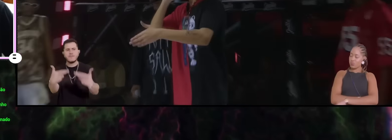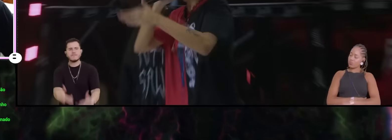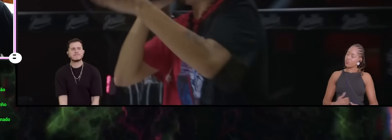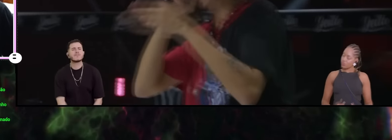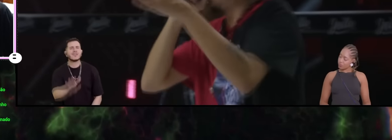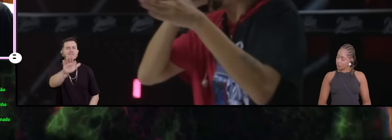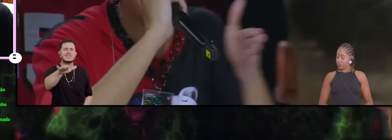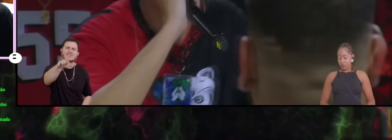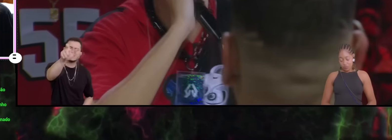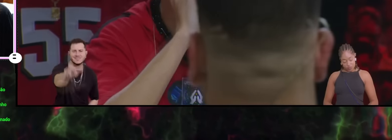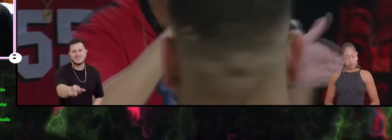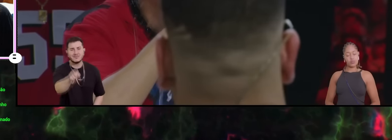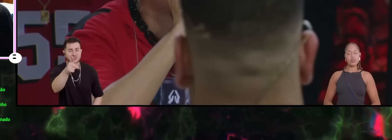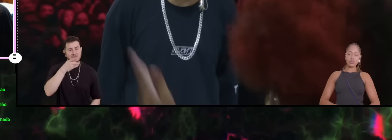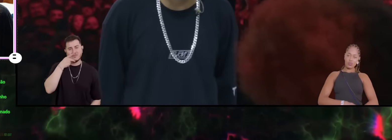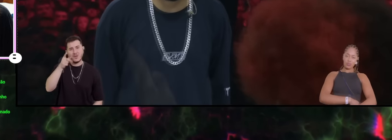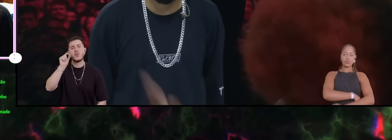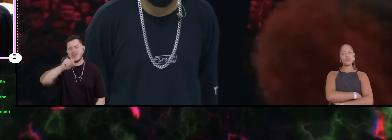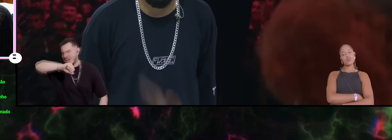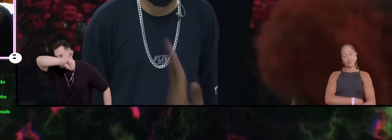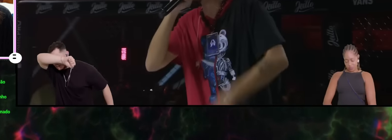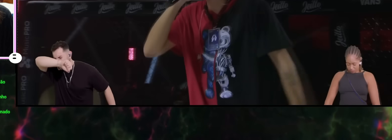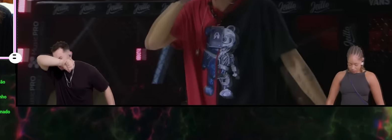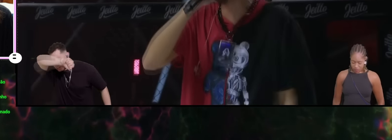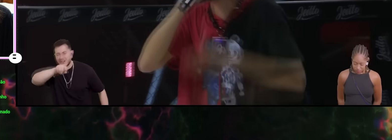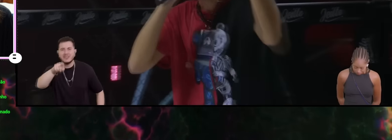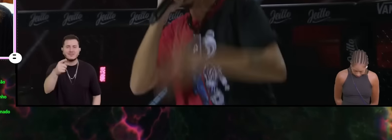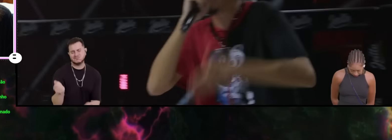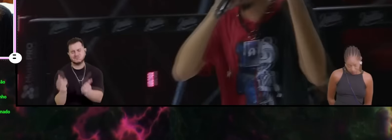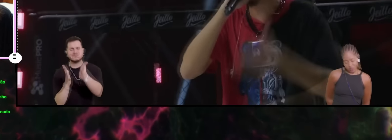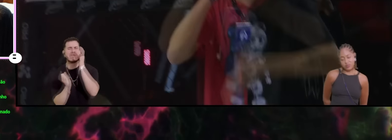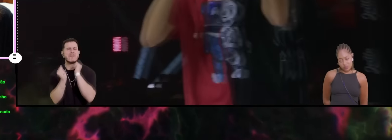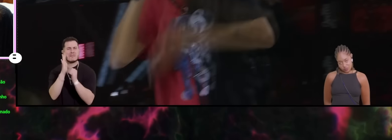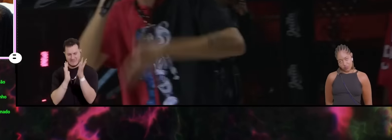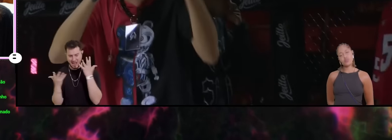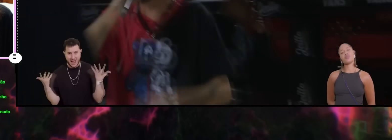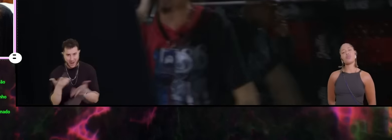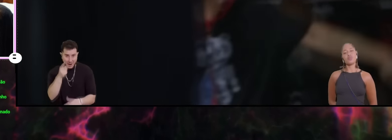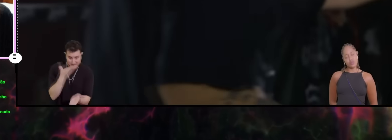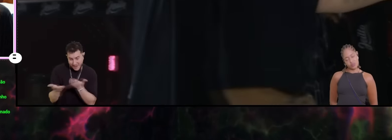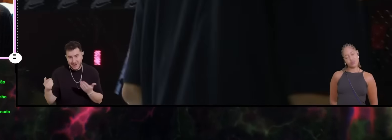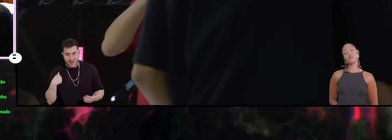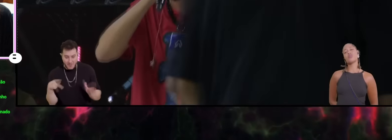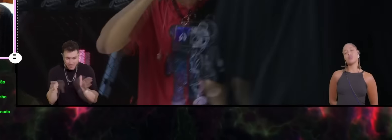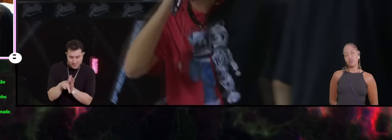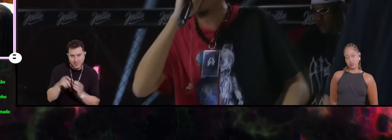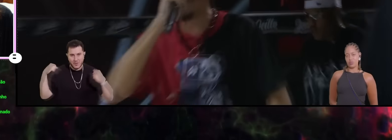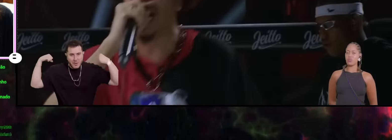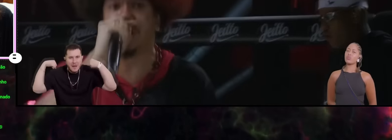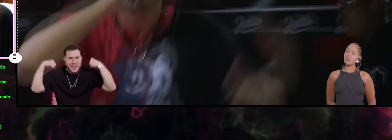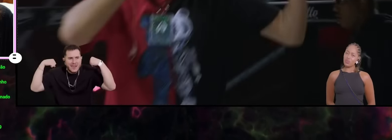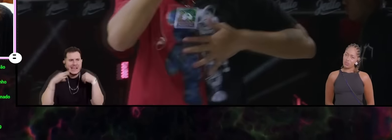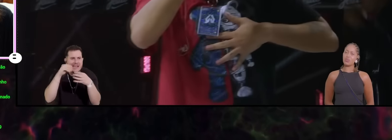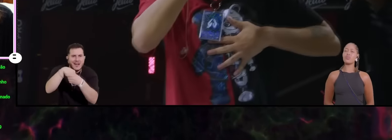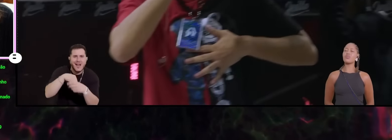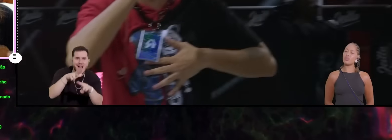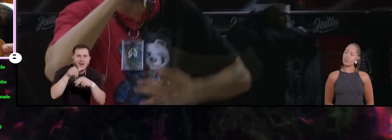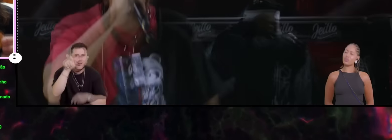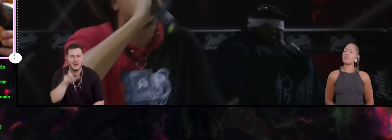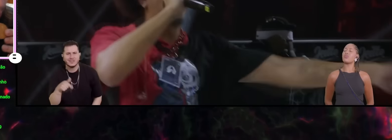Só que na verdade eu falei que você é o Kiko, você sabe que você é um MC de enfeite. Então depois que perder para o Breno, você vai chorar ali na parede. Eu